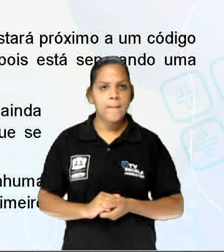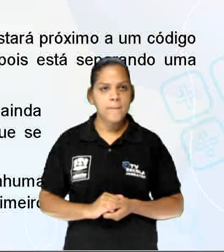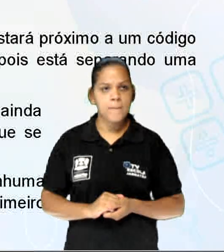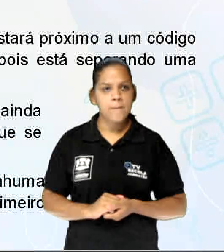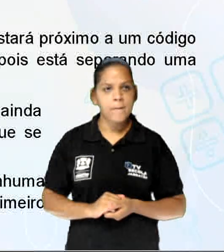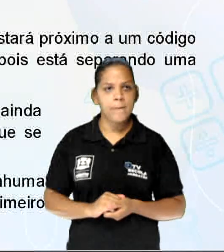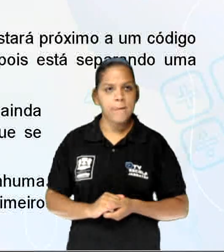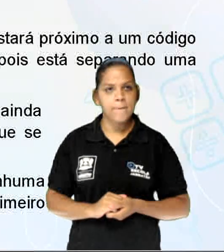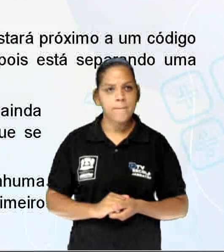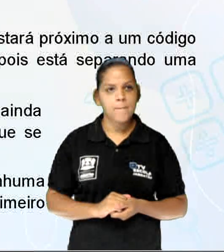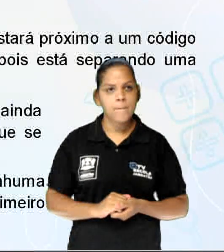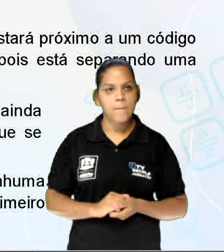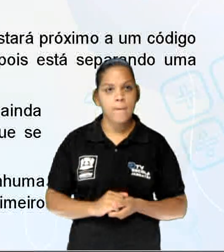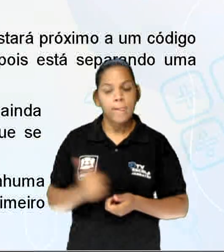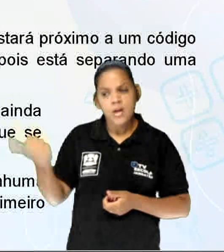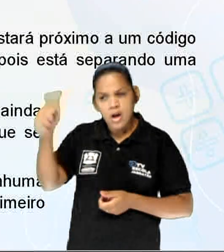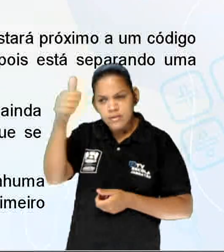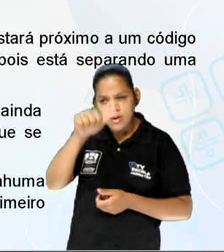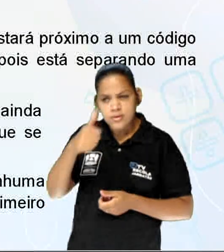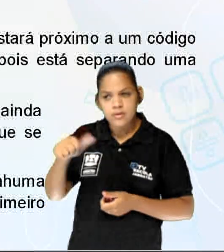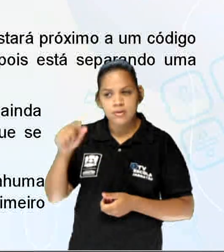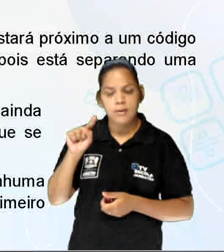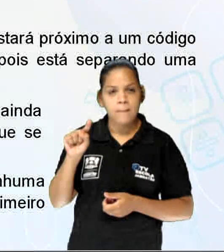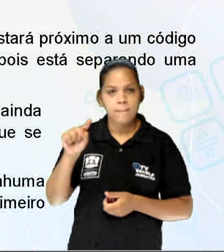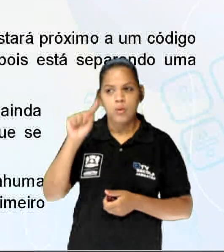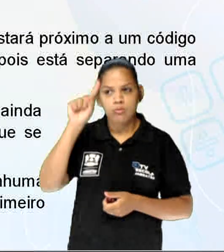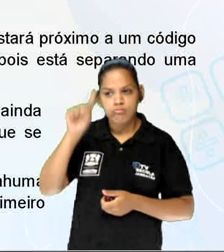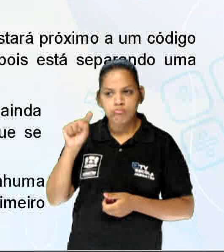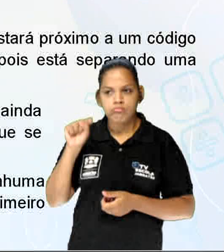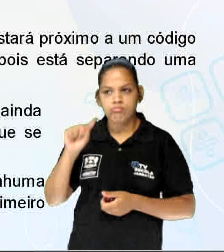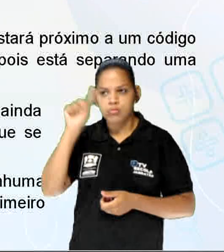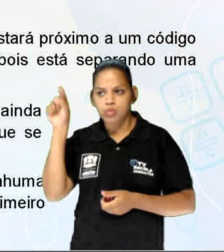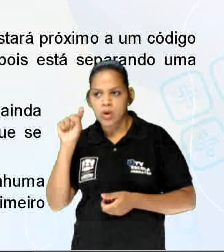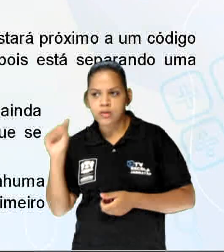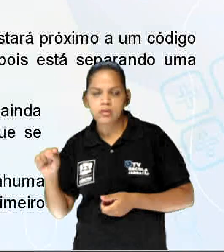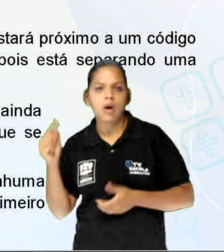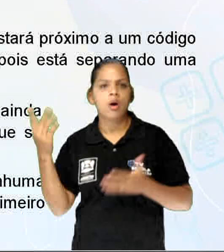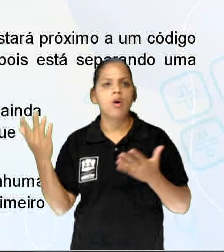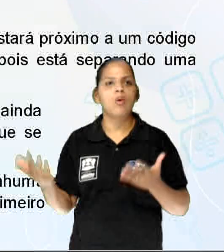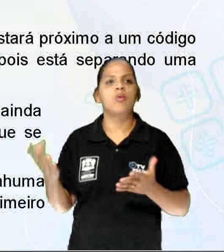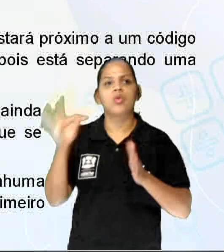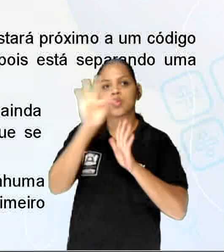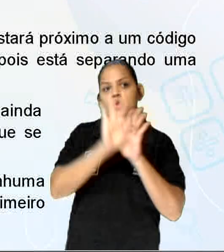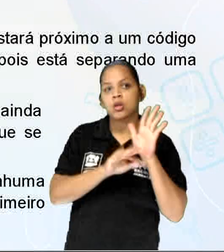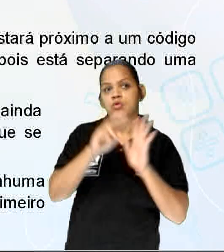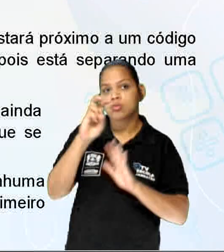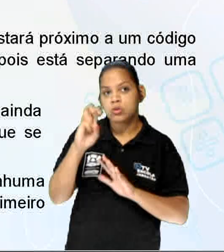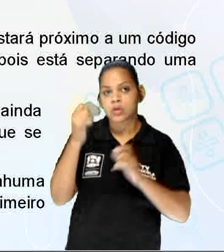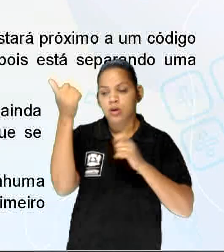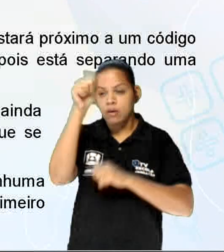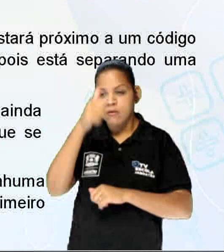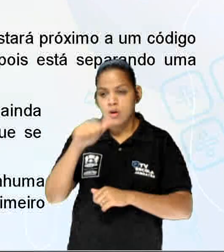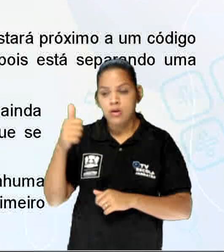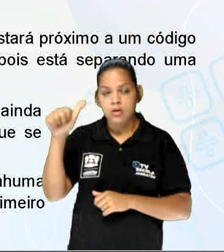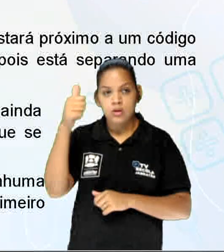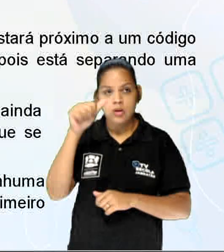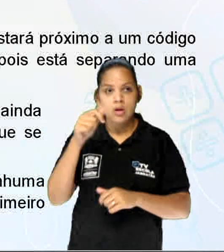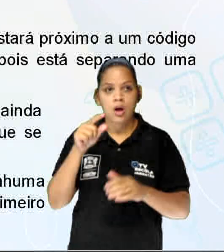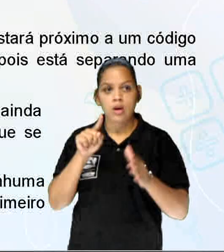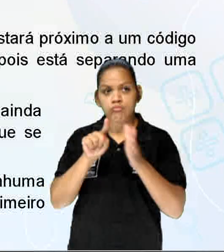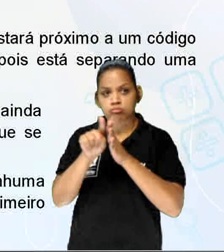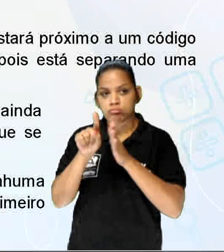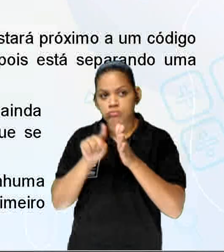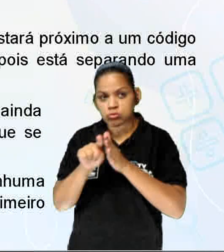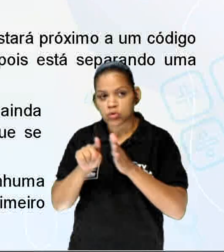A partir da análise da pontuação do texto 5, avalie as proposições a seguir. Então, agora vamos avaliar quais são